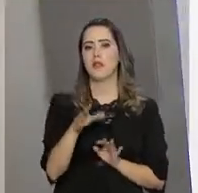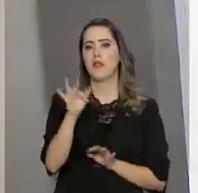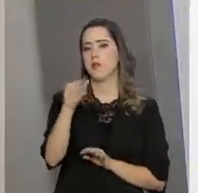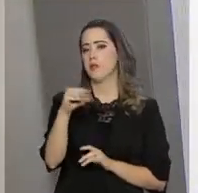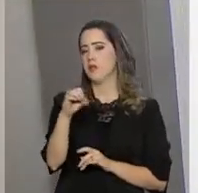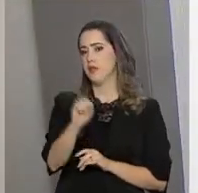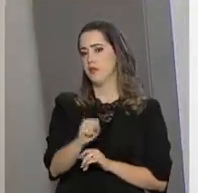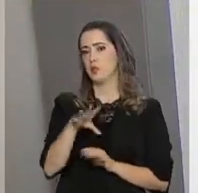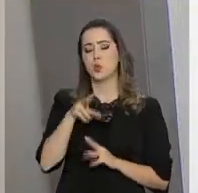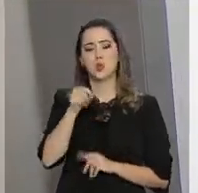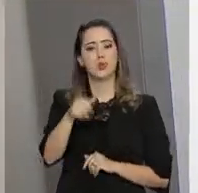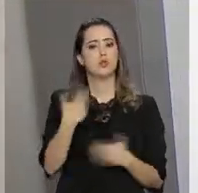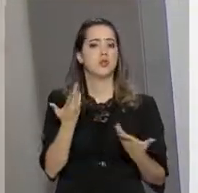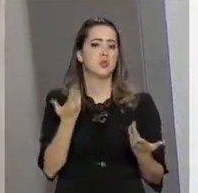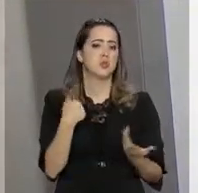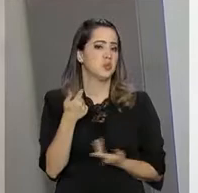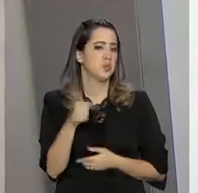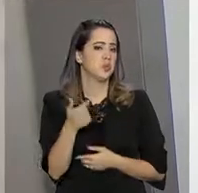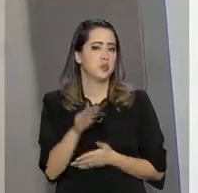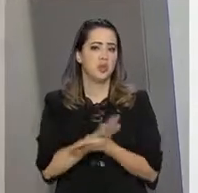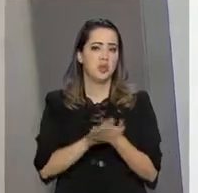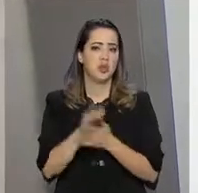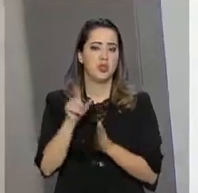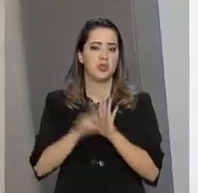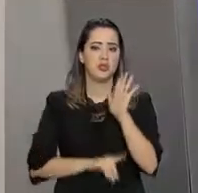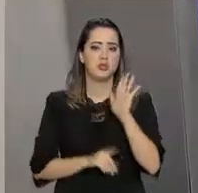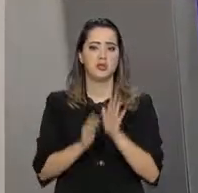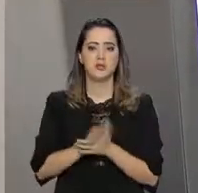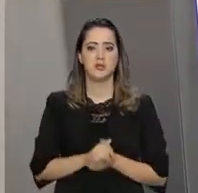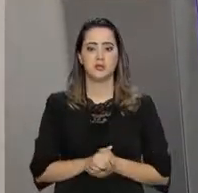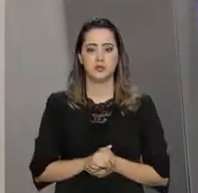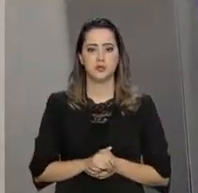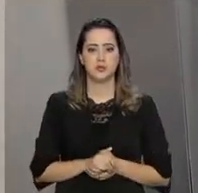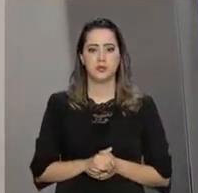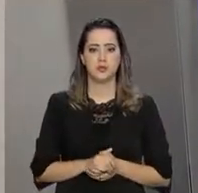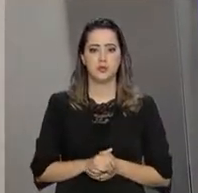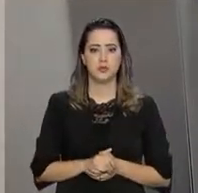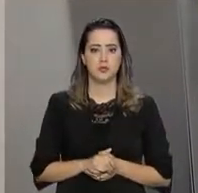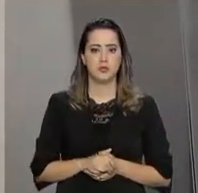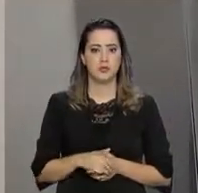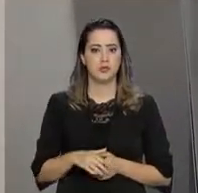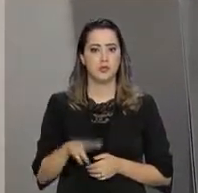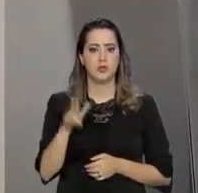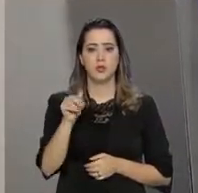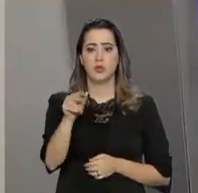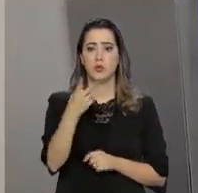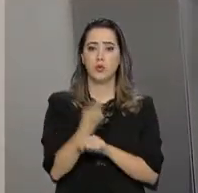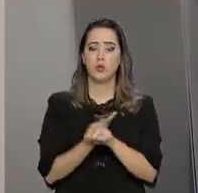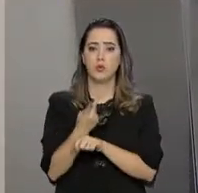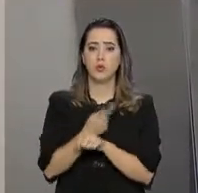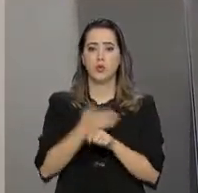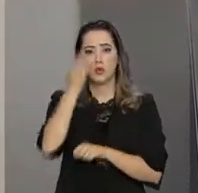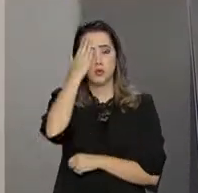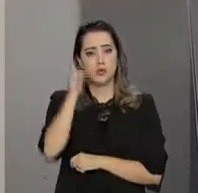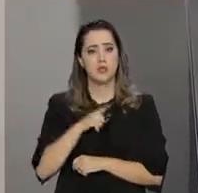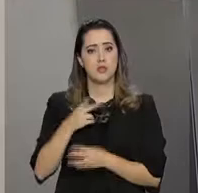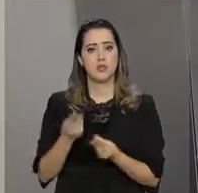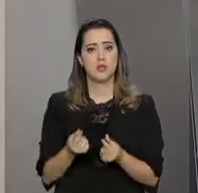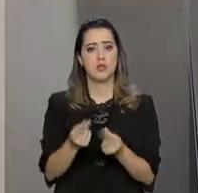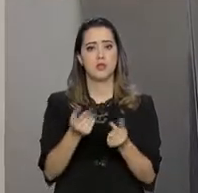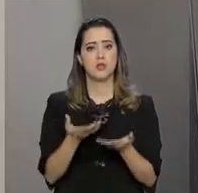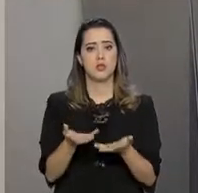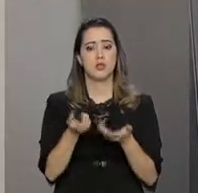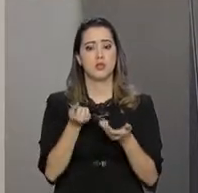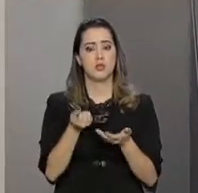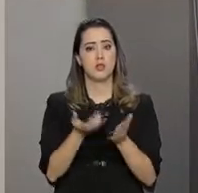garantia e eu acho que ele não tem mais direito só no nunca procurou saber se tem esse dinheiro para receber